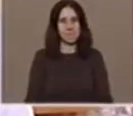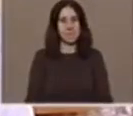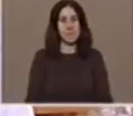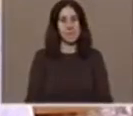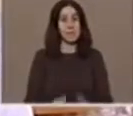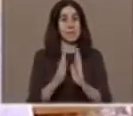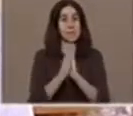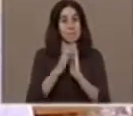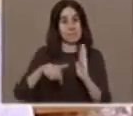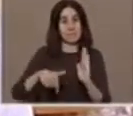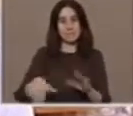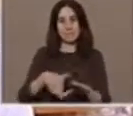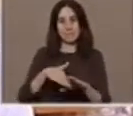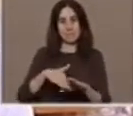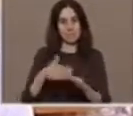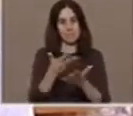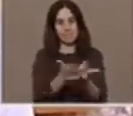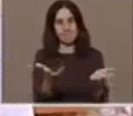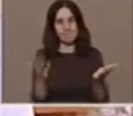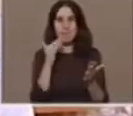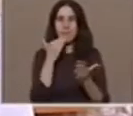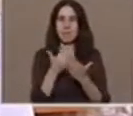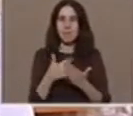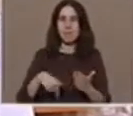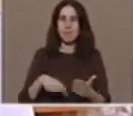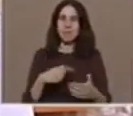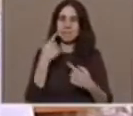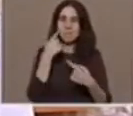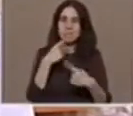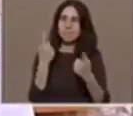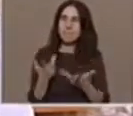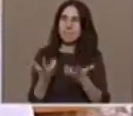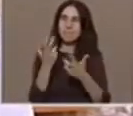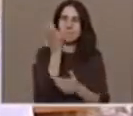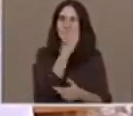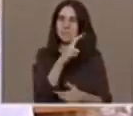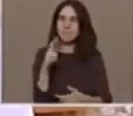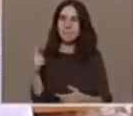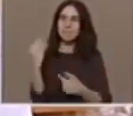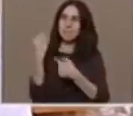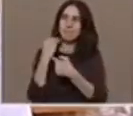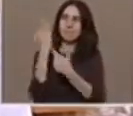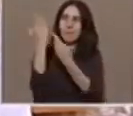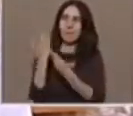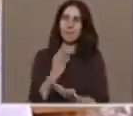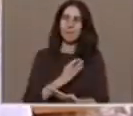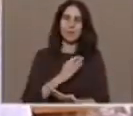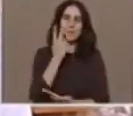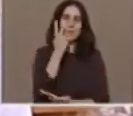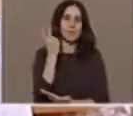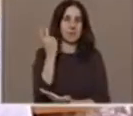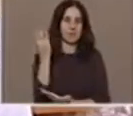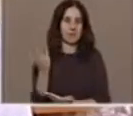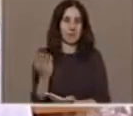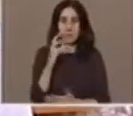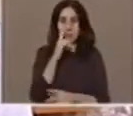nesta celebração seja a manifestação do nosso desejo de sermos sempre alimentados pelo Senhor da vida